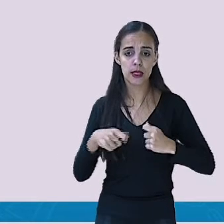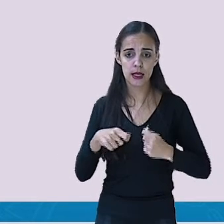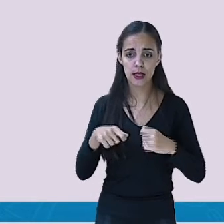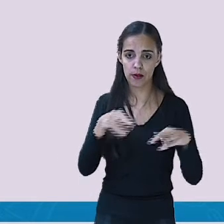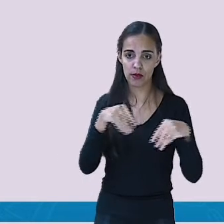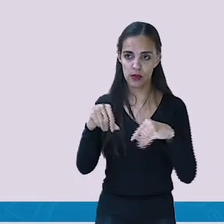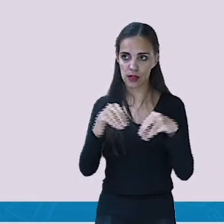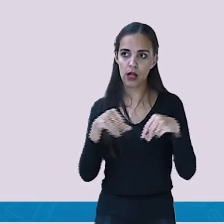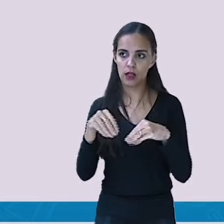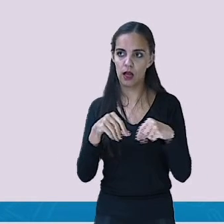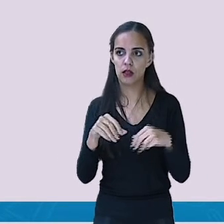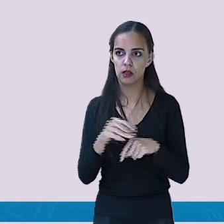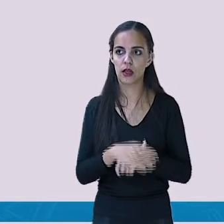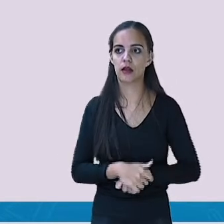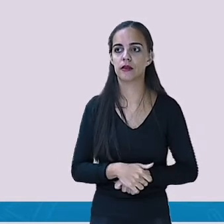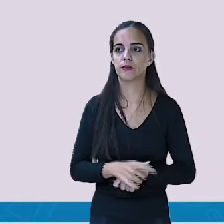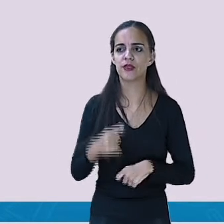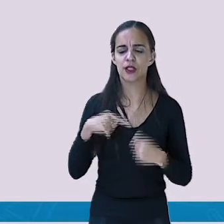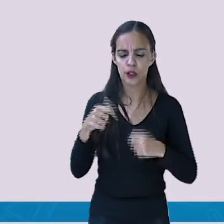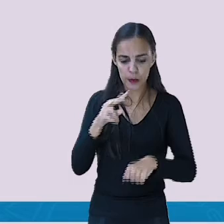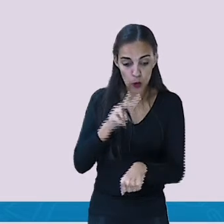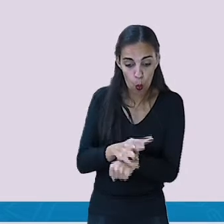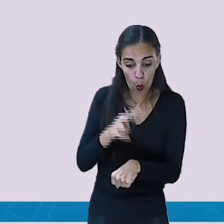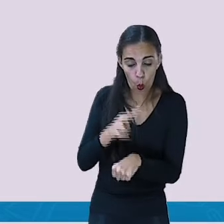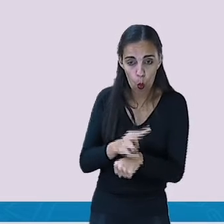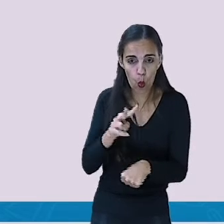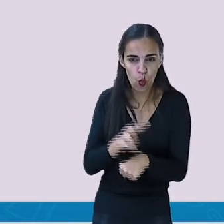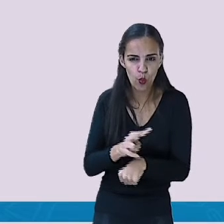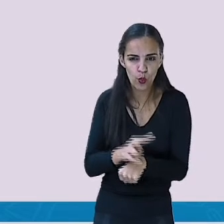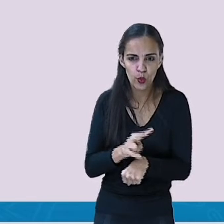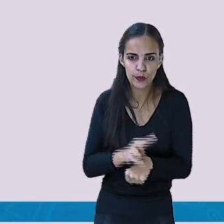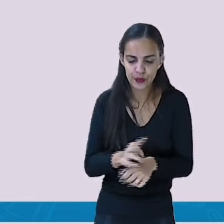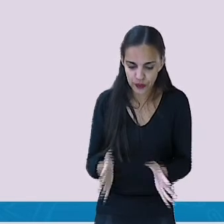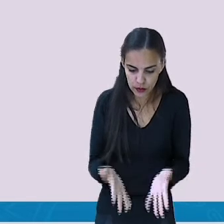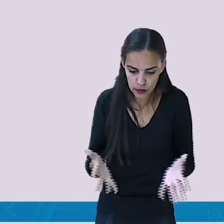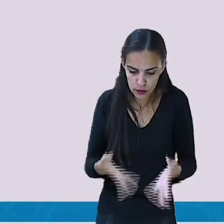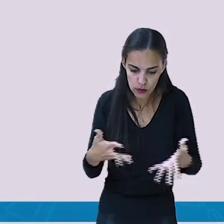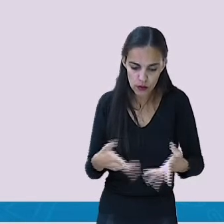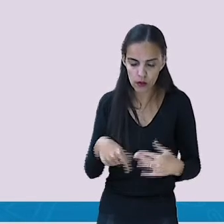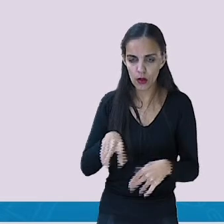de ser afagada. Nós precisamos conhecer os